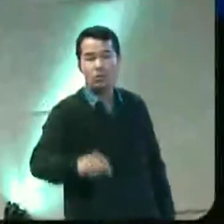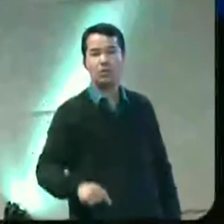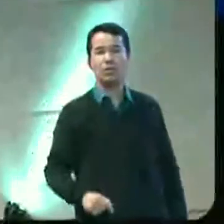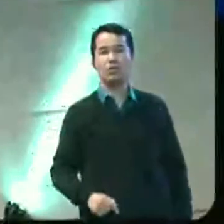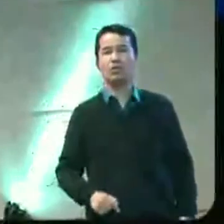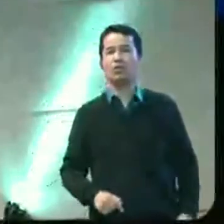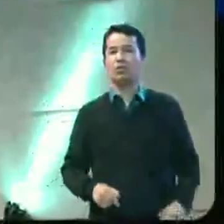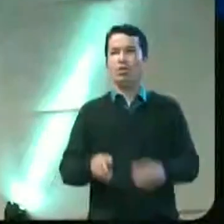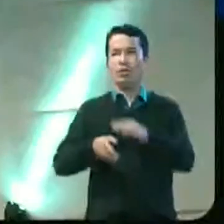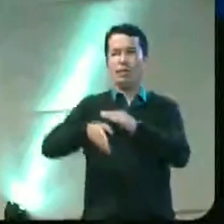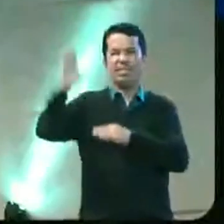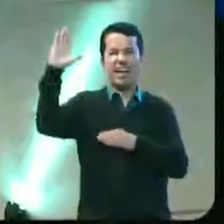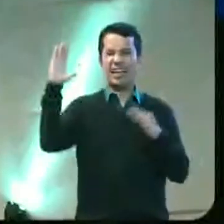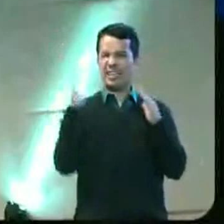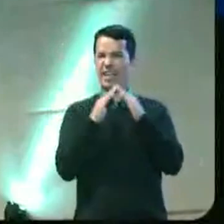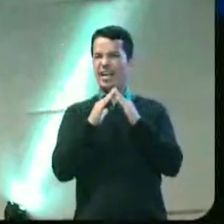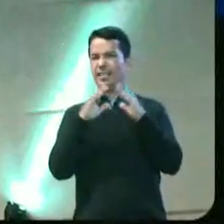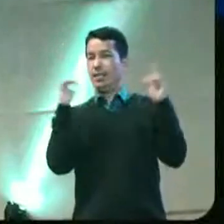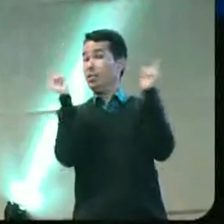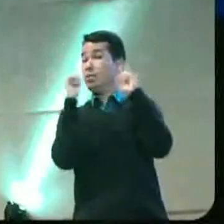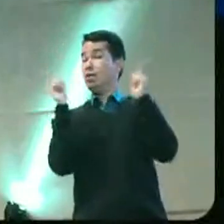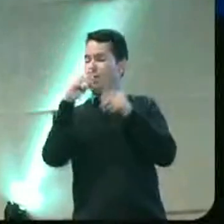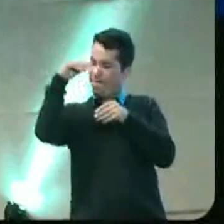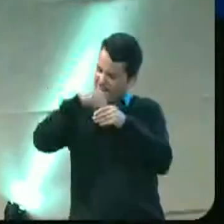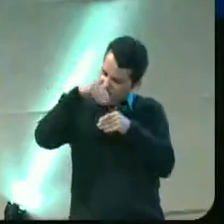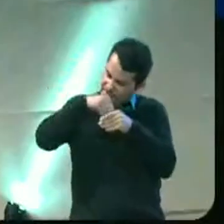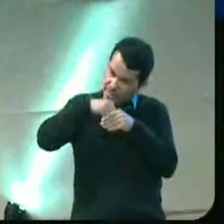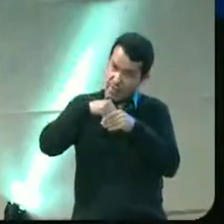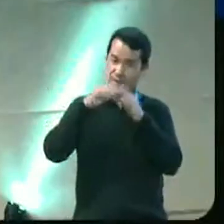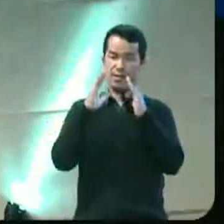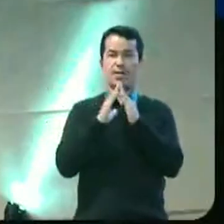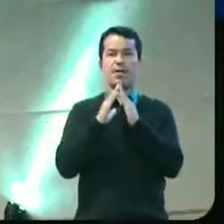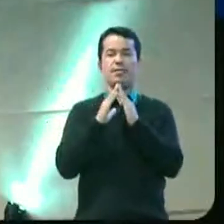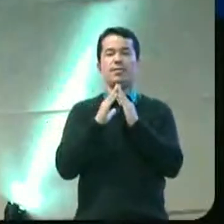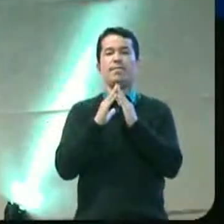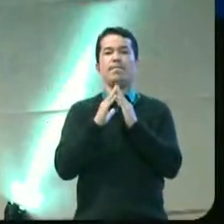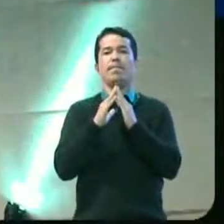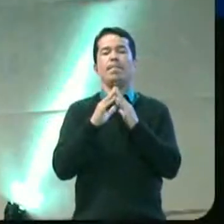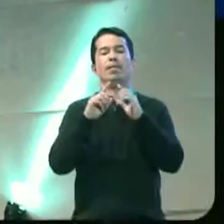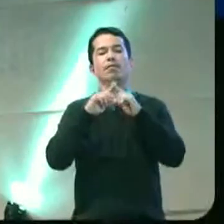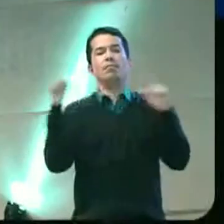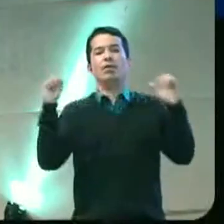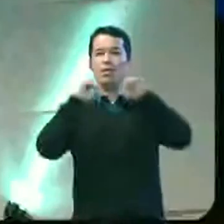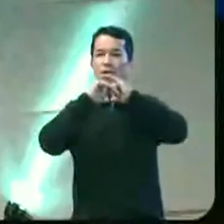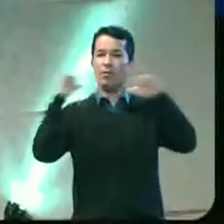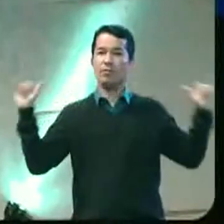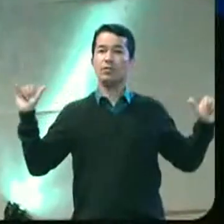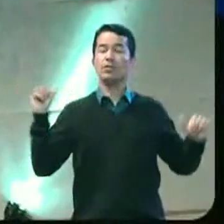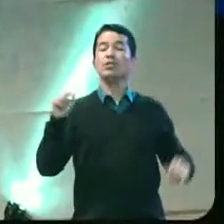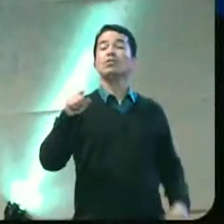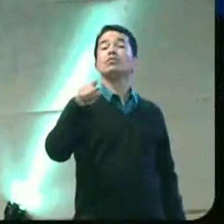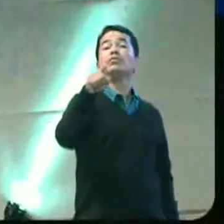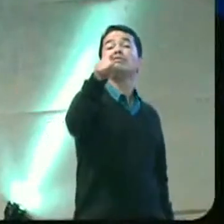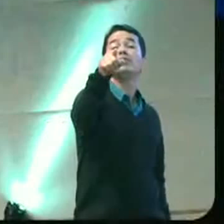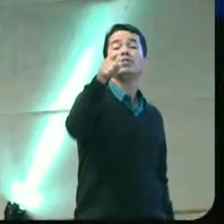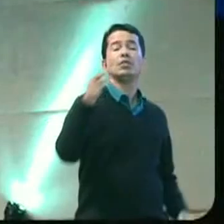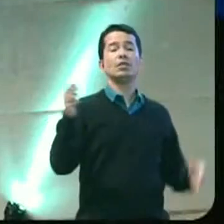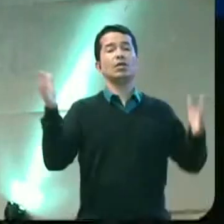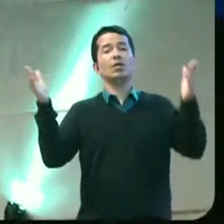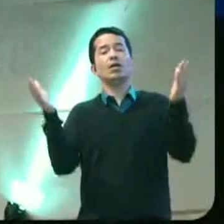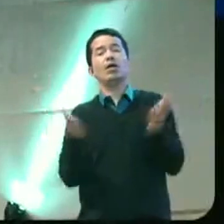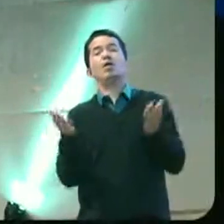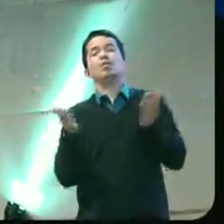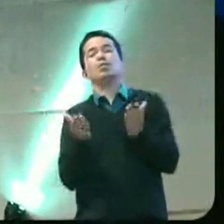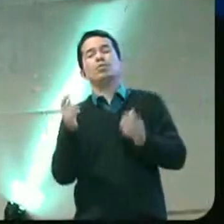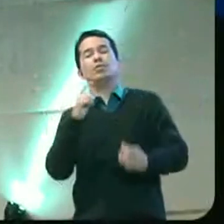de casa e se aglomerar com outras pessoas, mas eu quero te dizer que você tem a chance, a